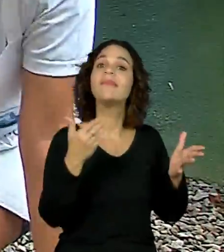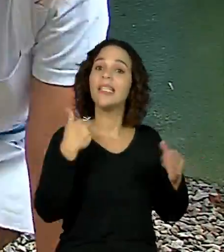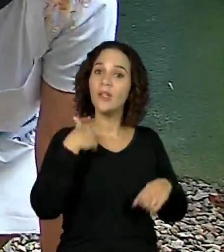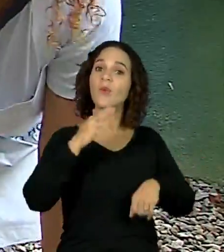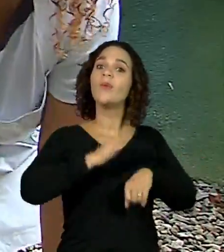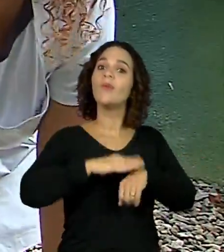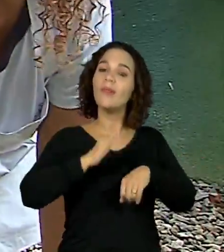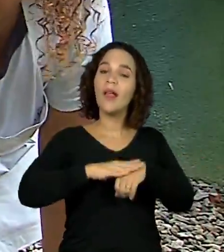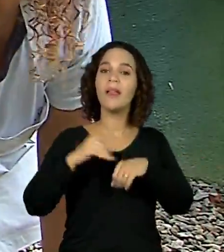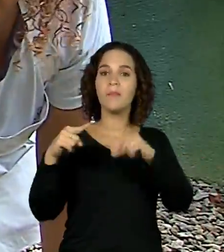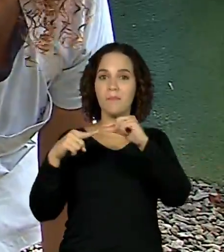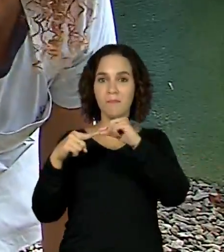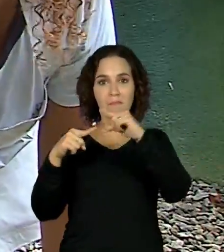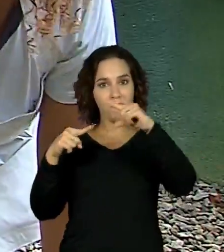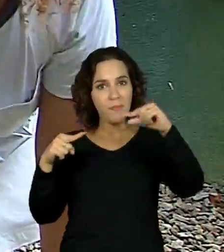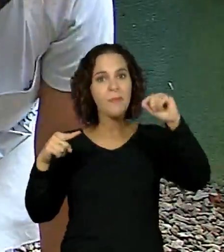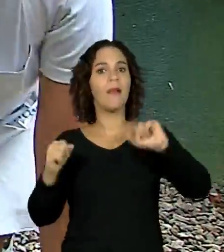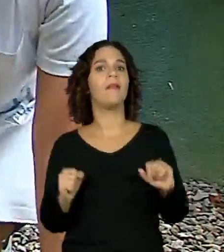eu crio um tomate.